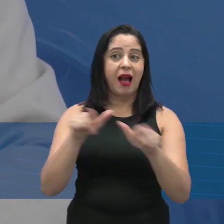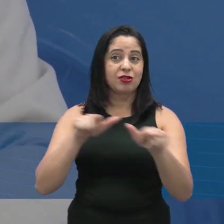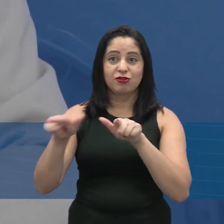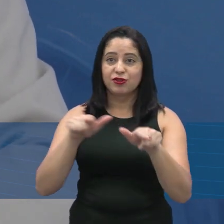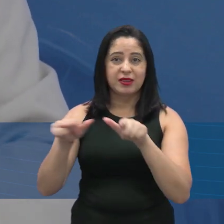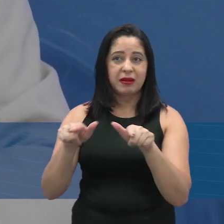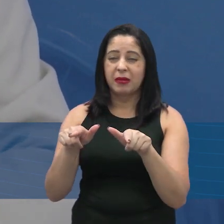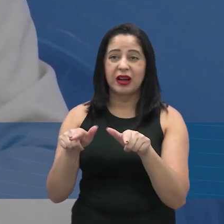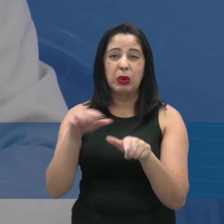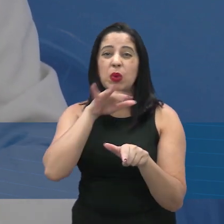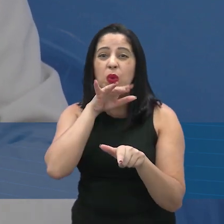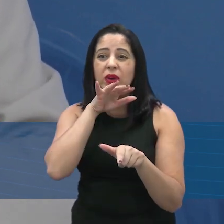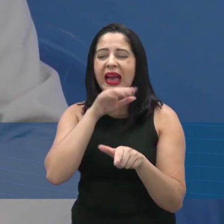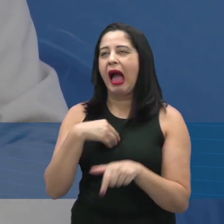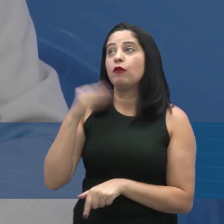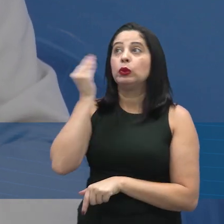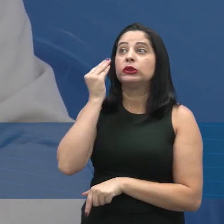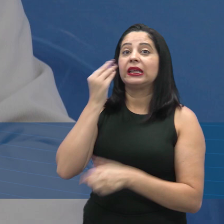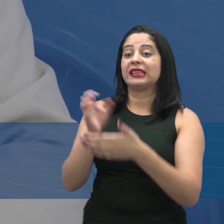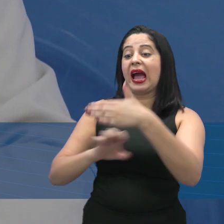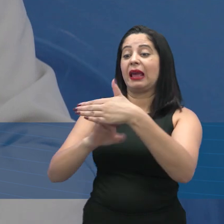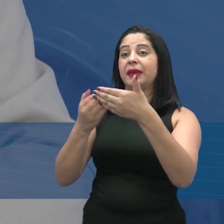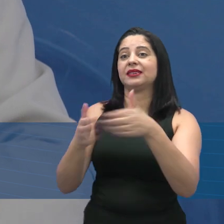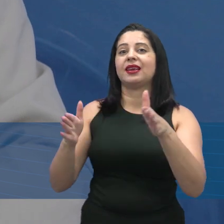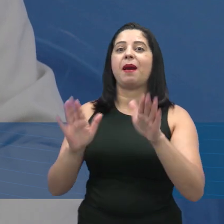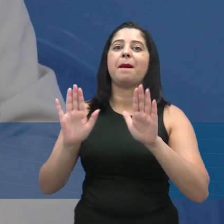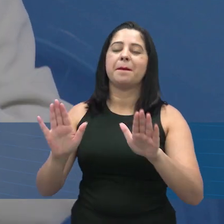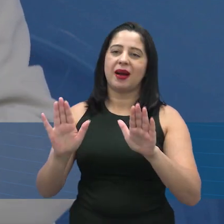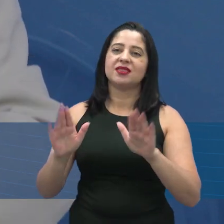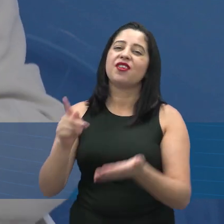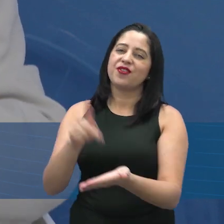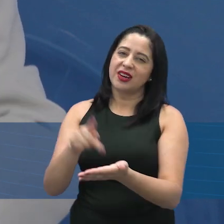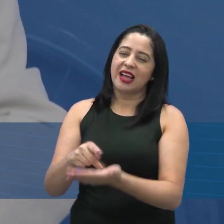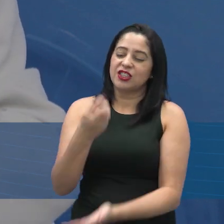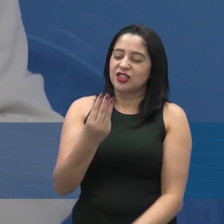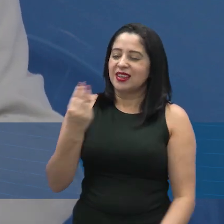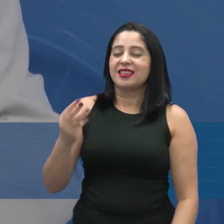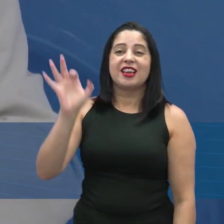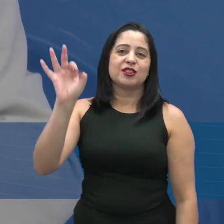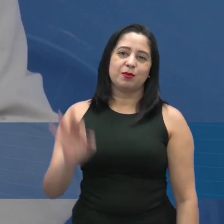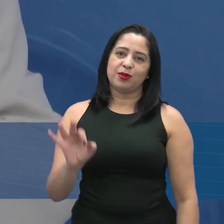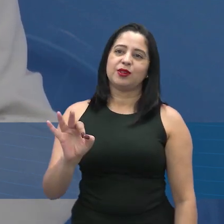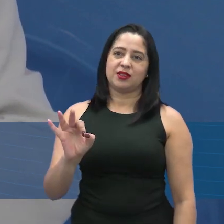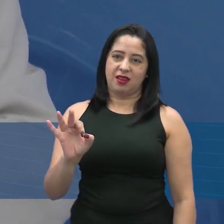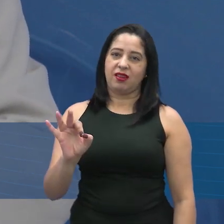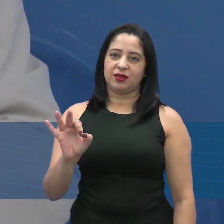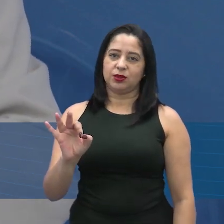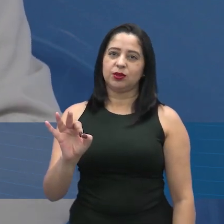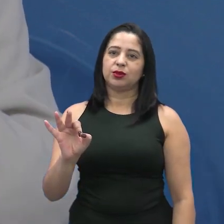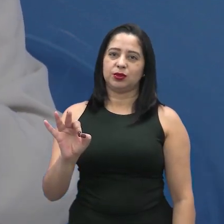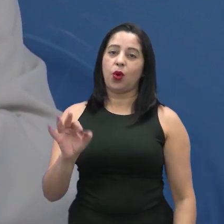empreender, mas só que menos de um terço realmente eles têm a característica do empreendedor. E a